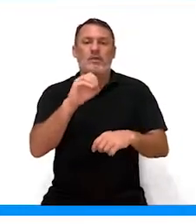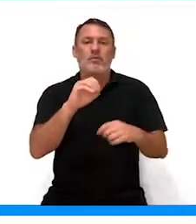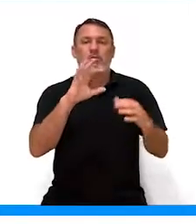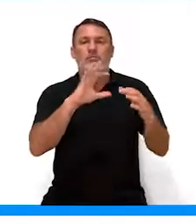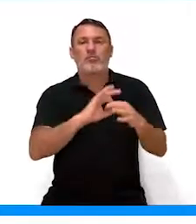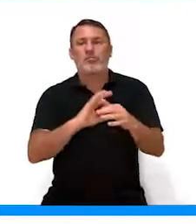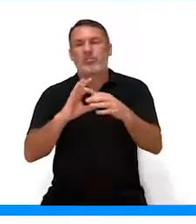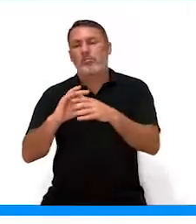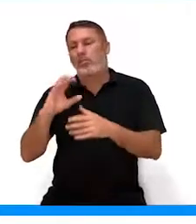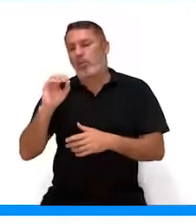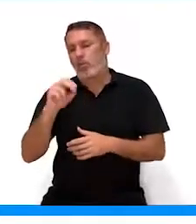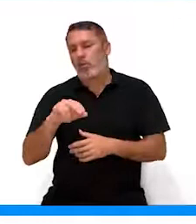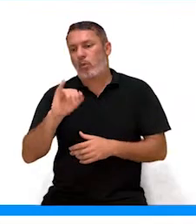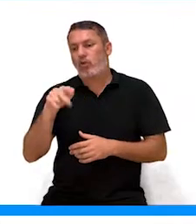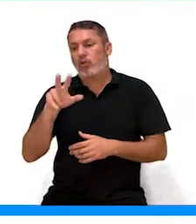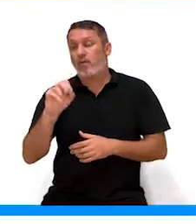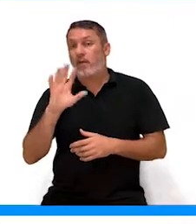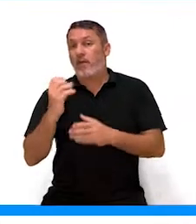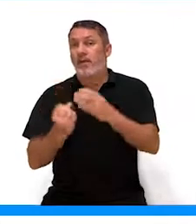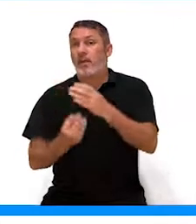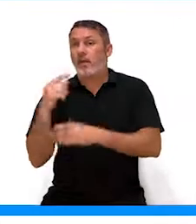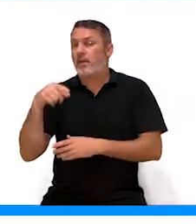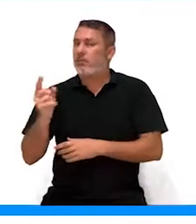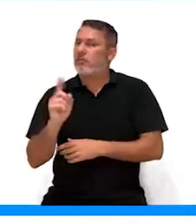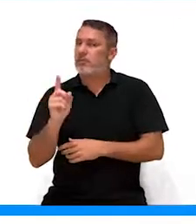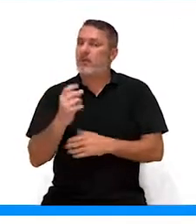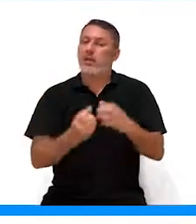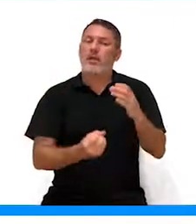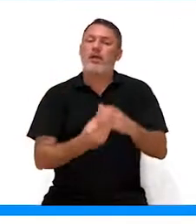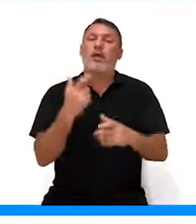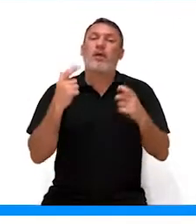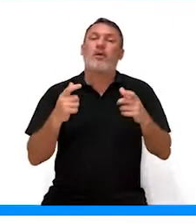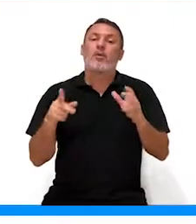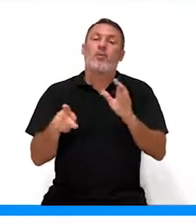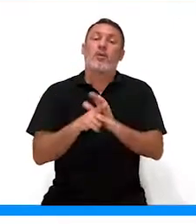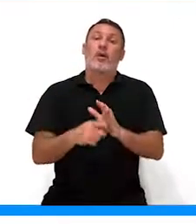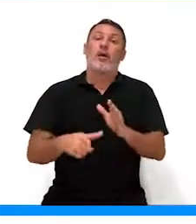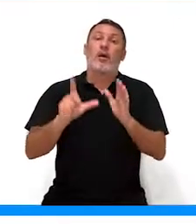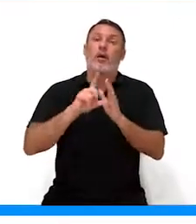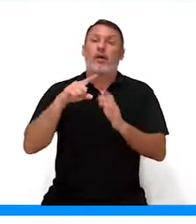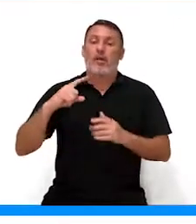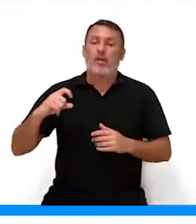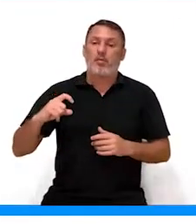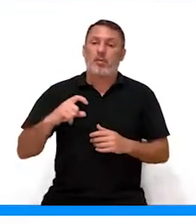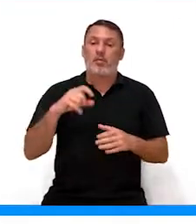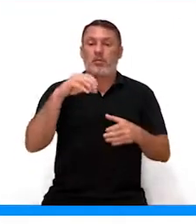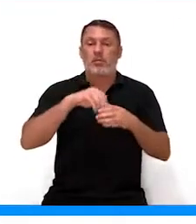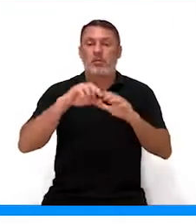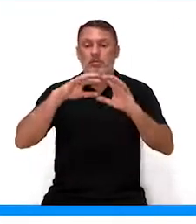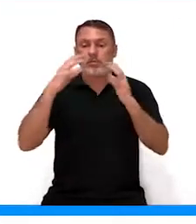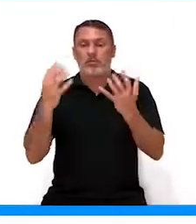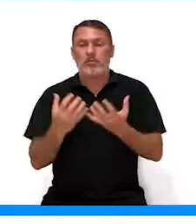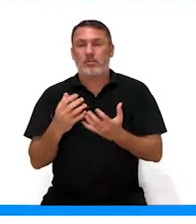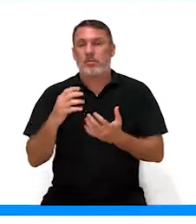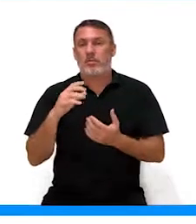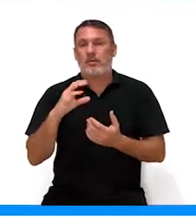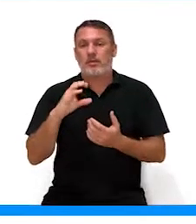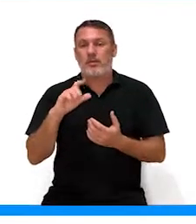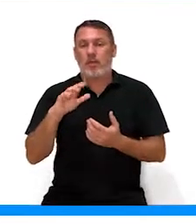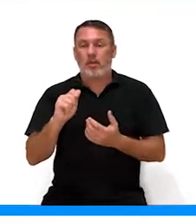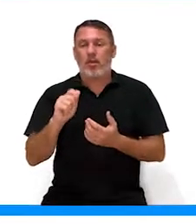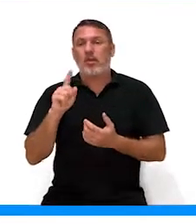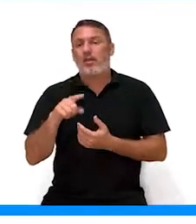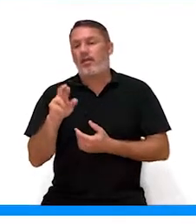outros tecidos, como o tecido conjuntivo, mas não foi formada lá. Elas são formadas ainda quando o embrião,